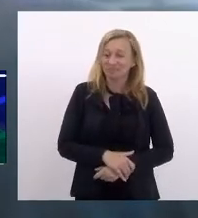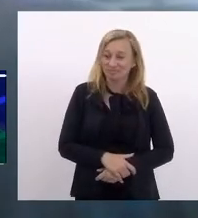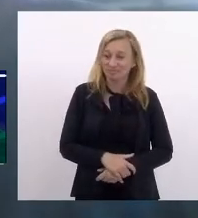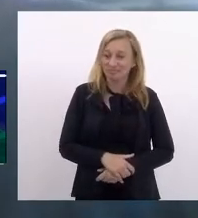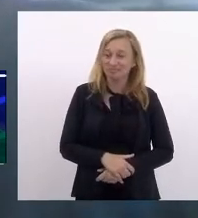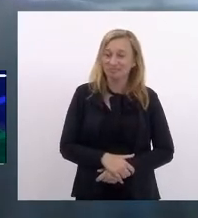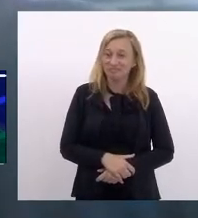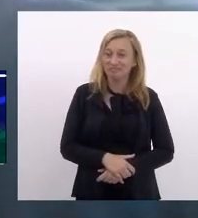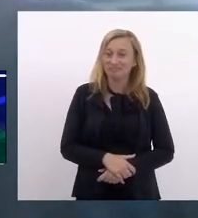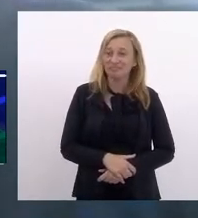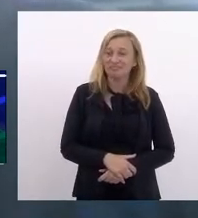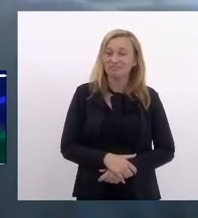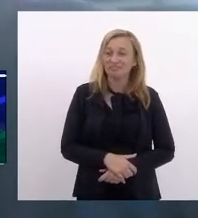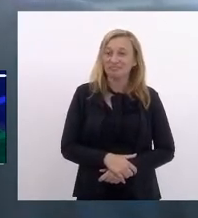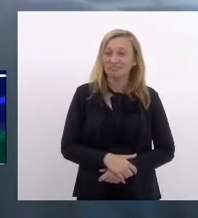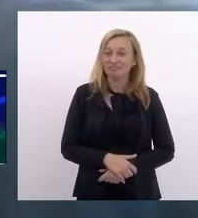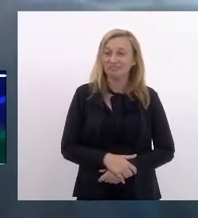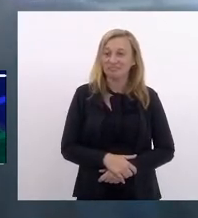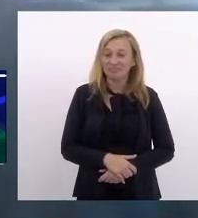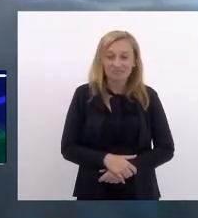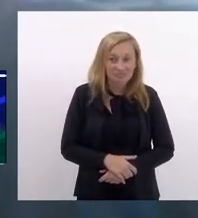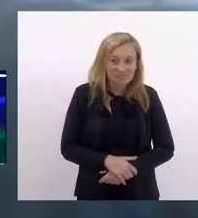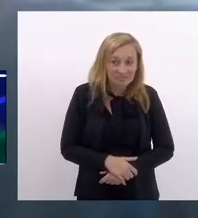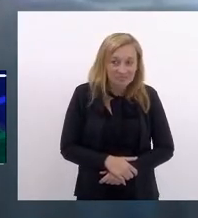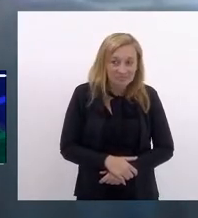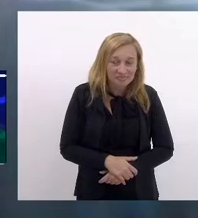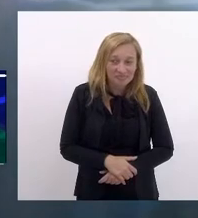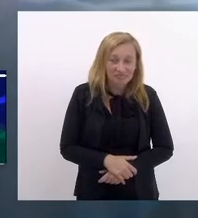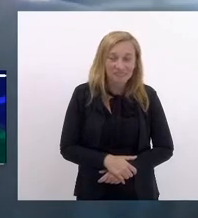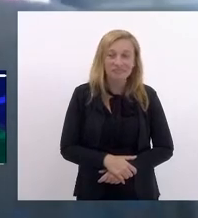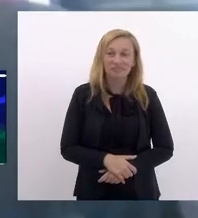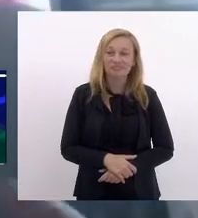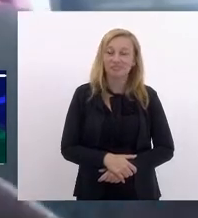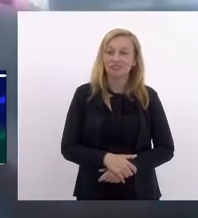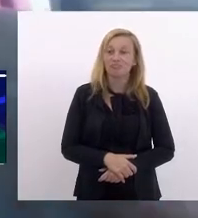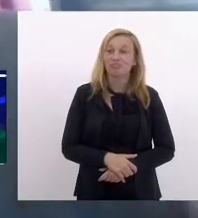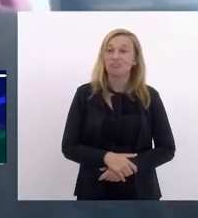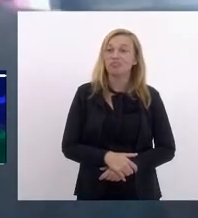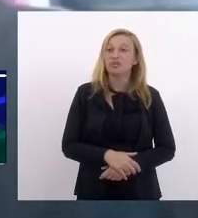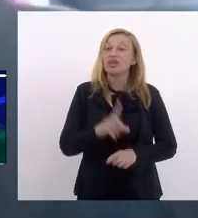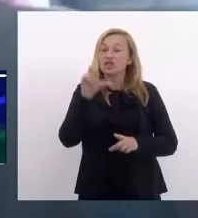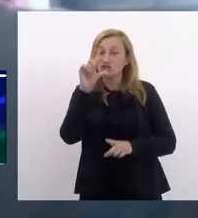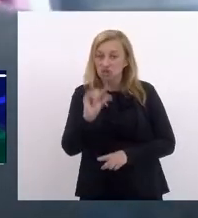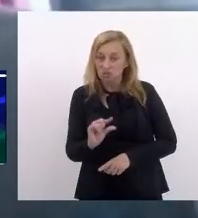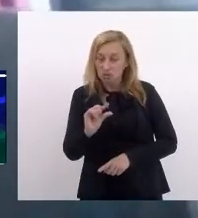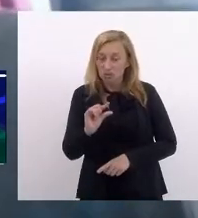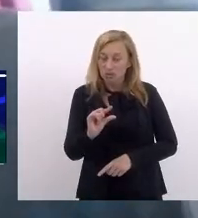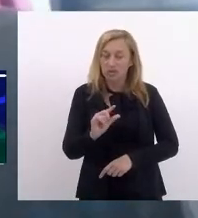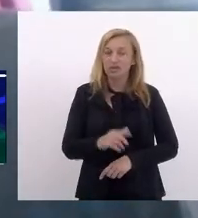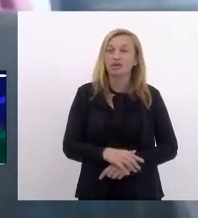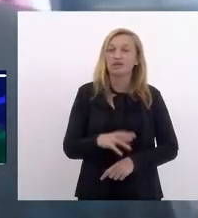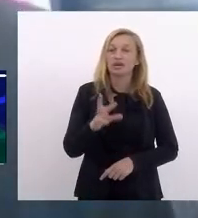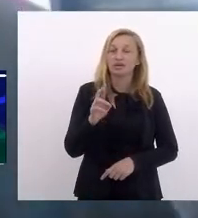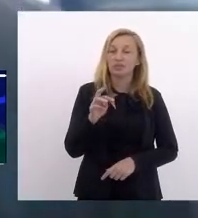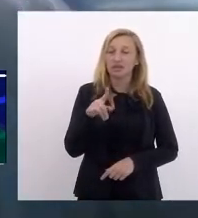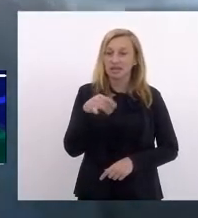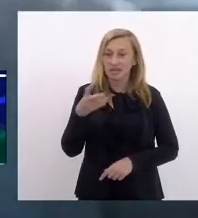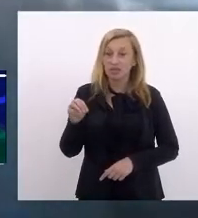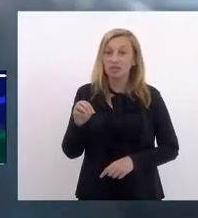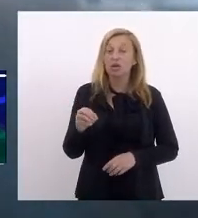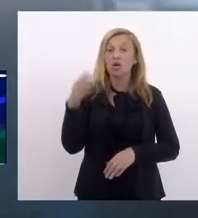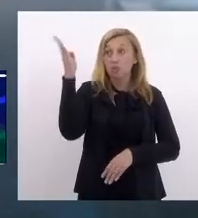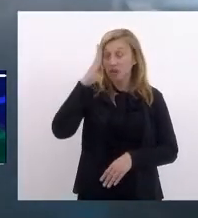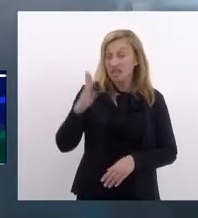que criou o Programa Estadual de Mudanças do Clima e determina a redução de emissões. Além do que, o